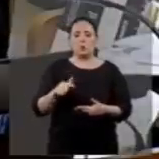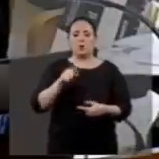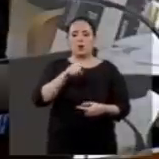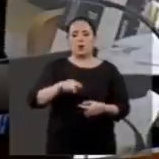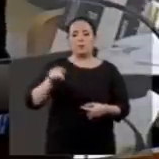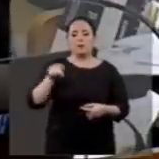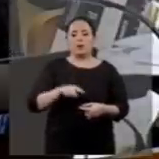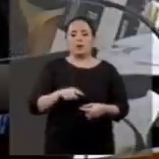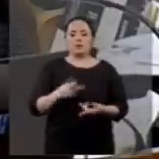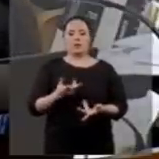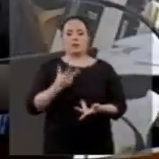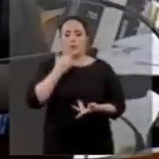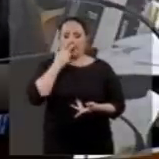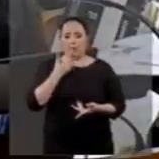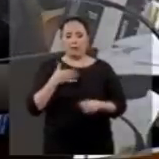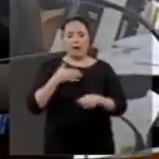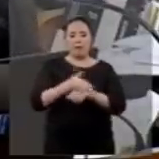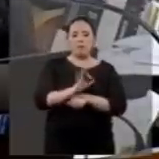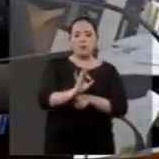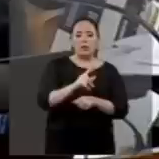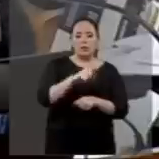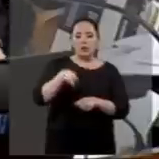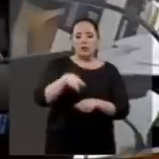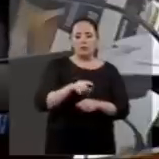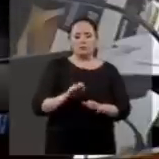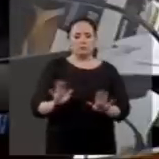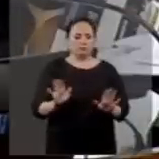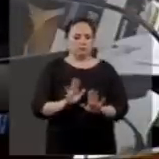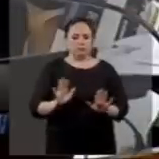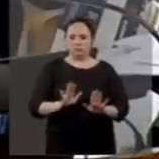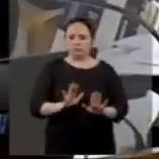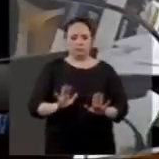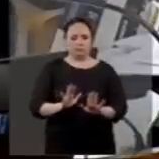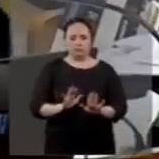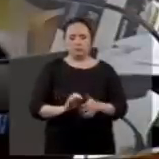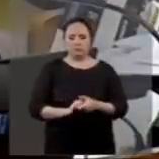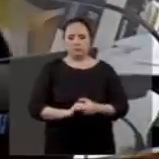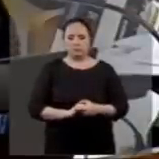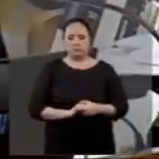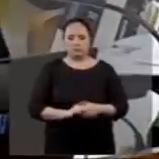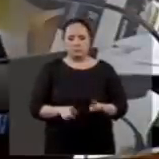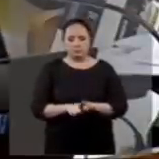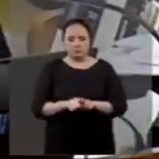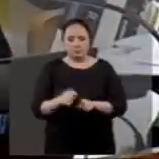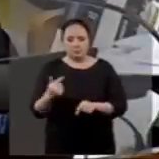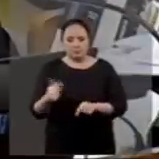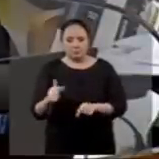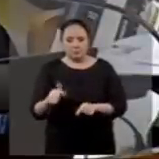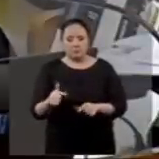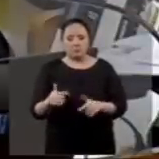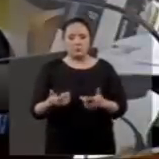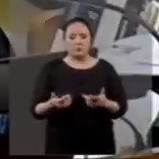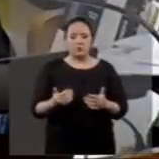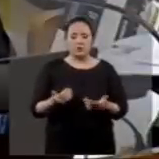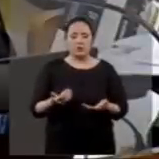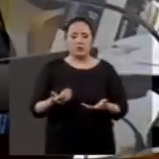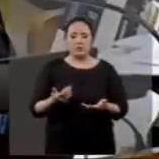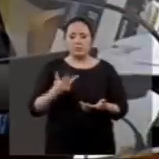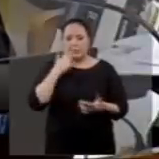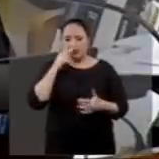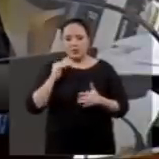cancelamento sumário, não há respeito ao devido processo legal e não há, de forma